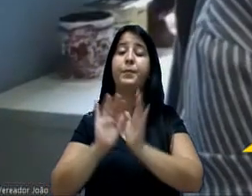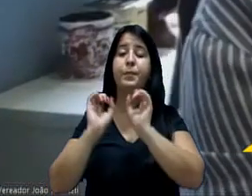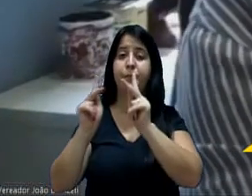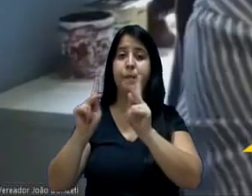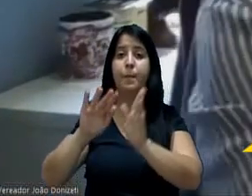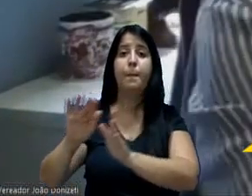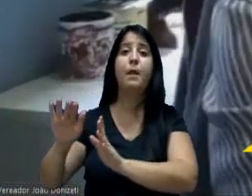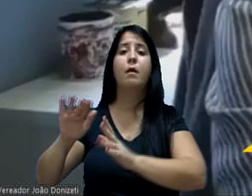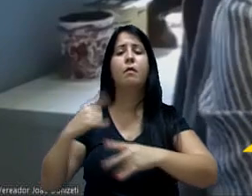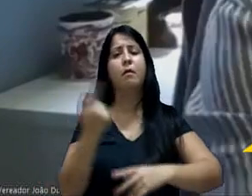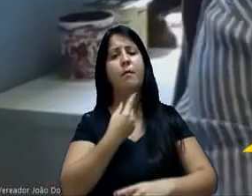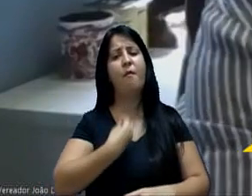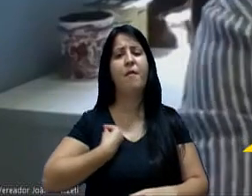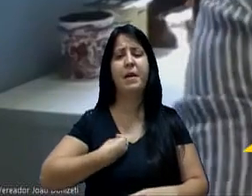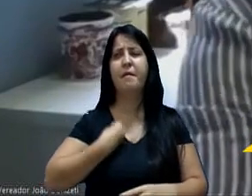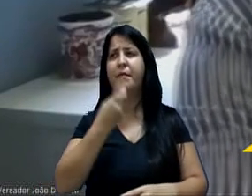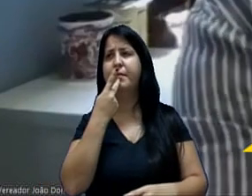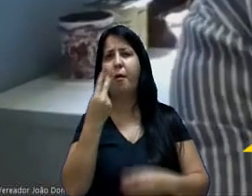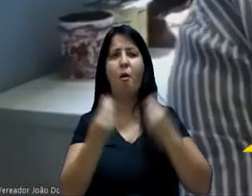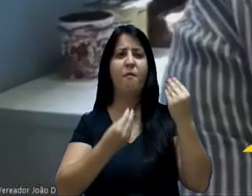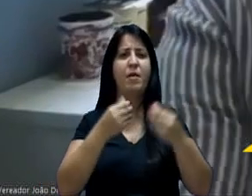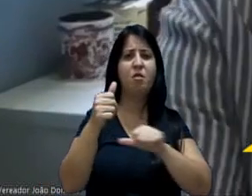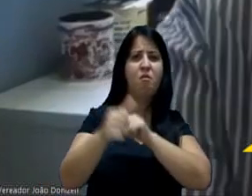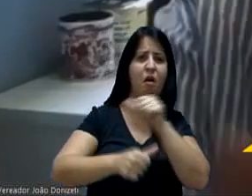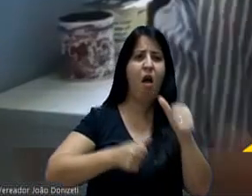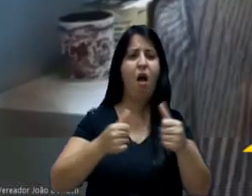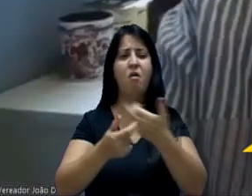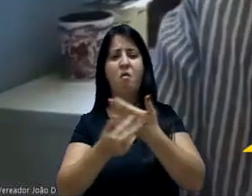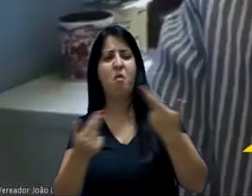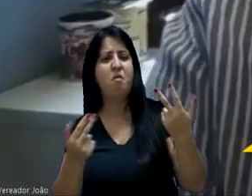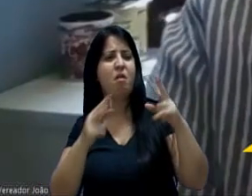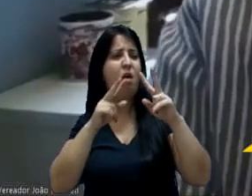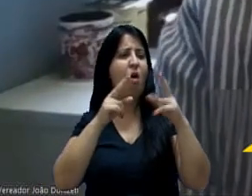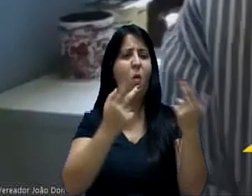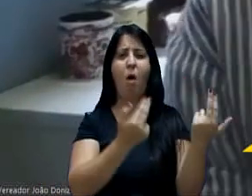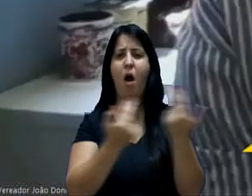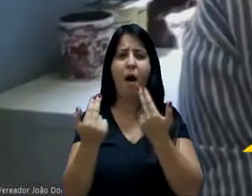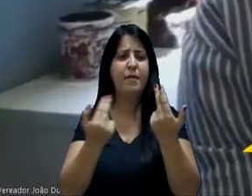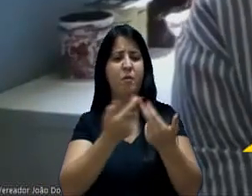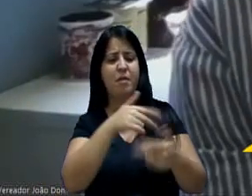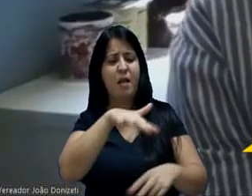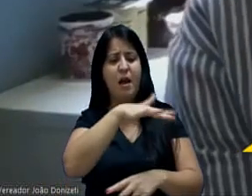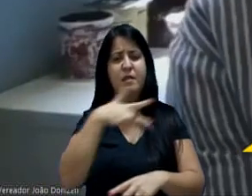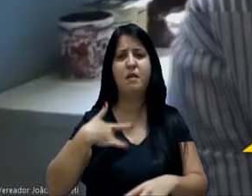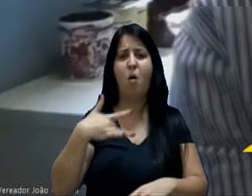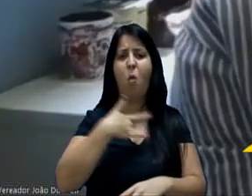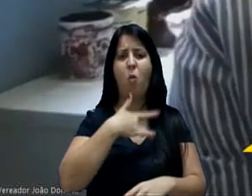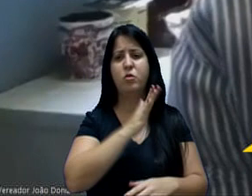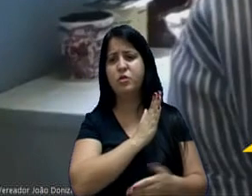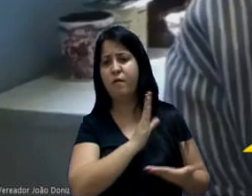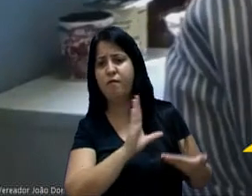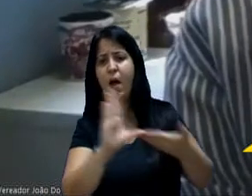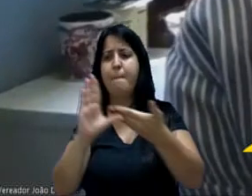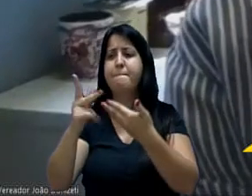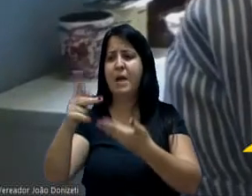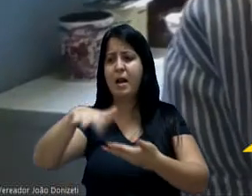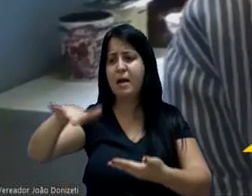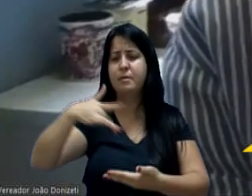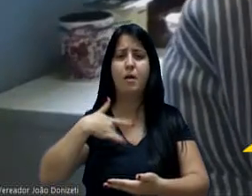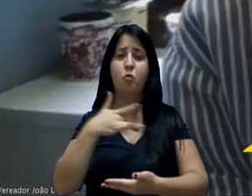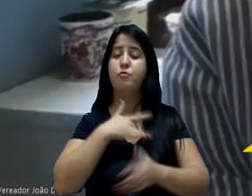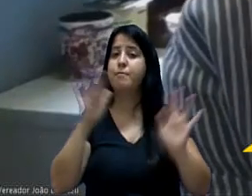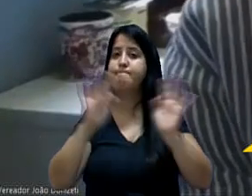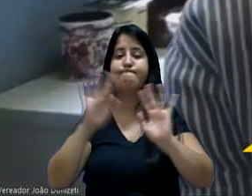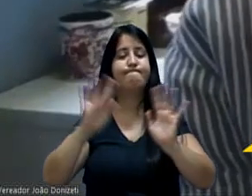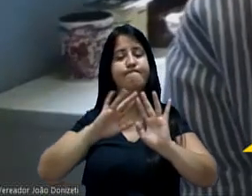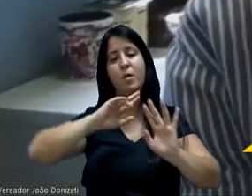estava falando, que vai trocar 6 por meia dúzia porque a emenda é da saúde, vai para a saúde. Mas nós, não é isso.